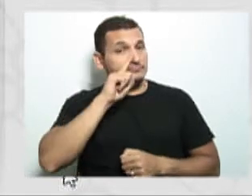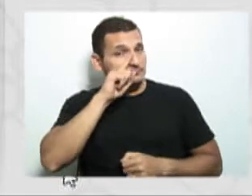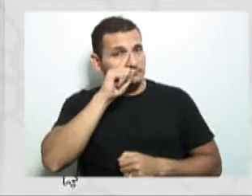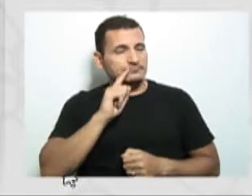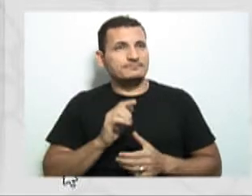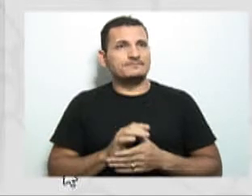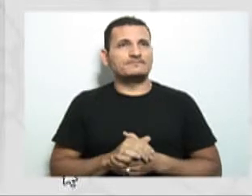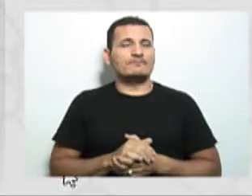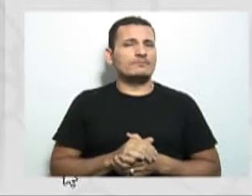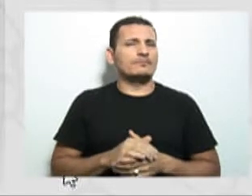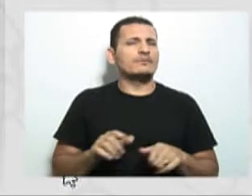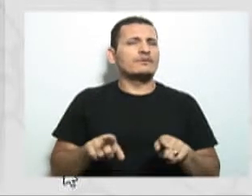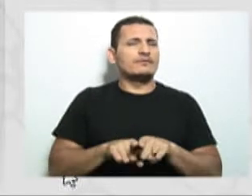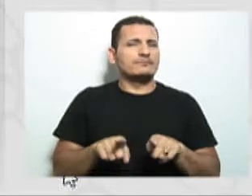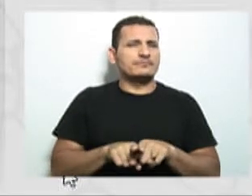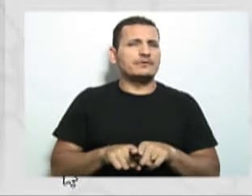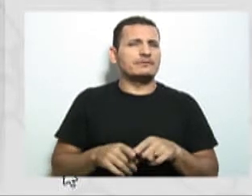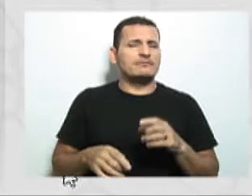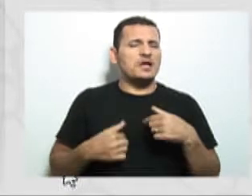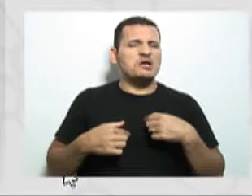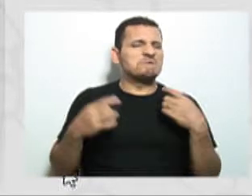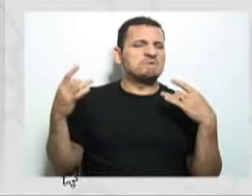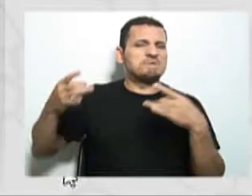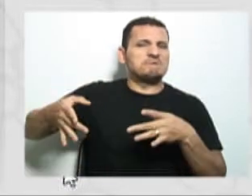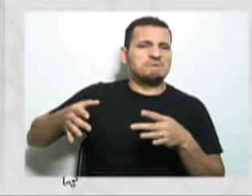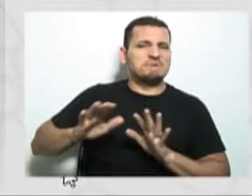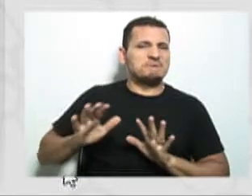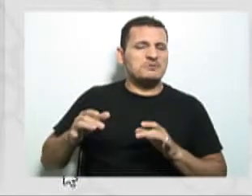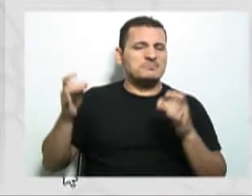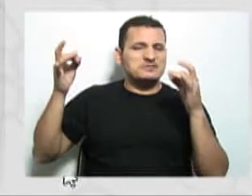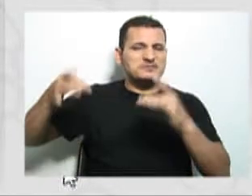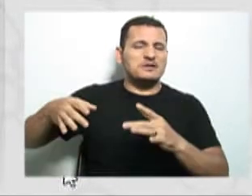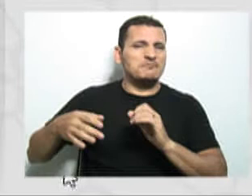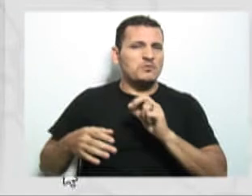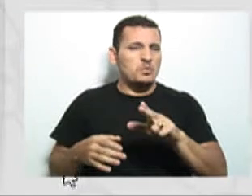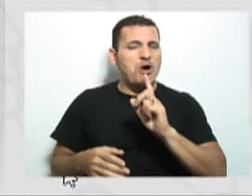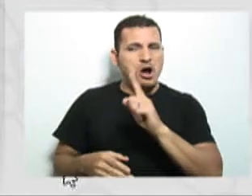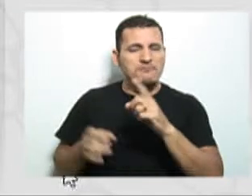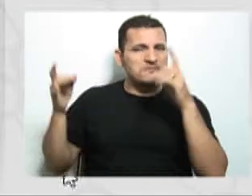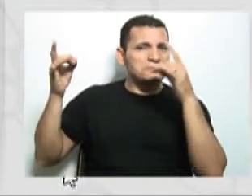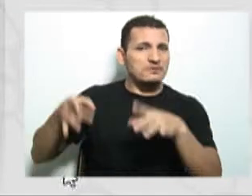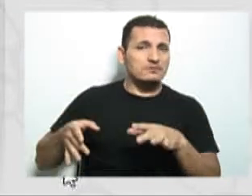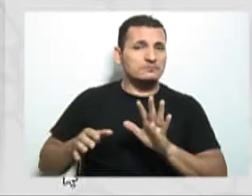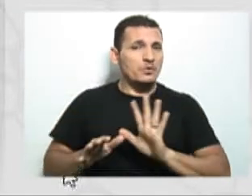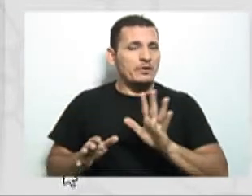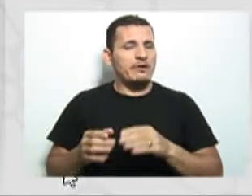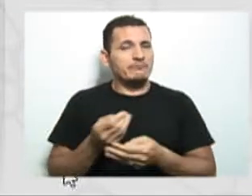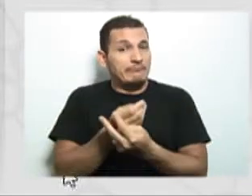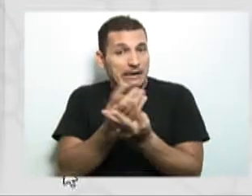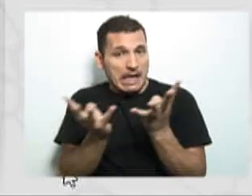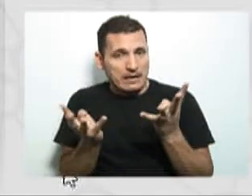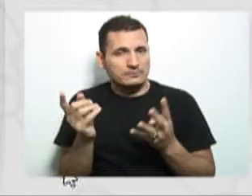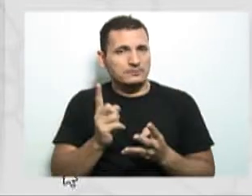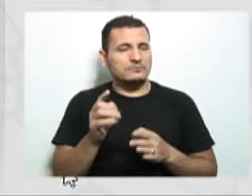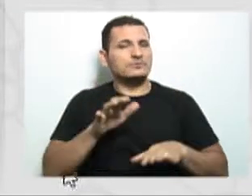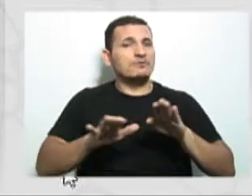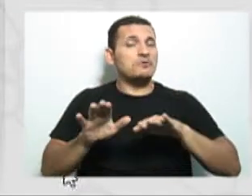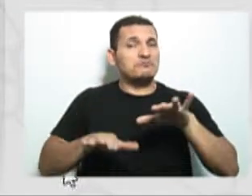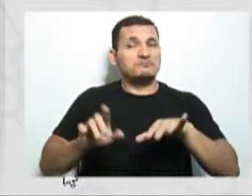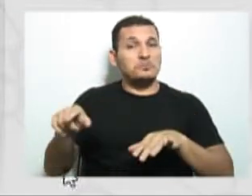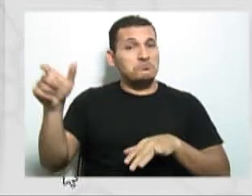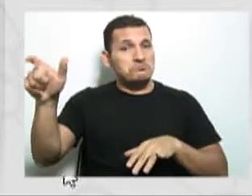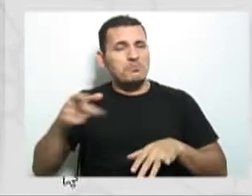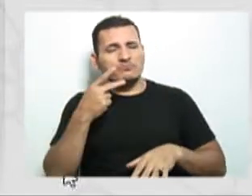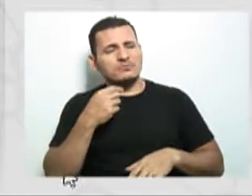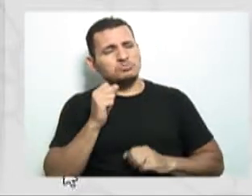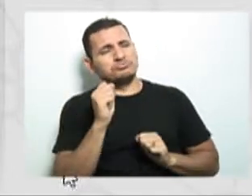daqui. Ameaçar abandonar a negociação quando não se pretende fazê-lo. Não é jogo de truco não, hein? Cuidado, às vezes a outra pessoa pode dizer, tá bom,